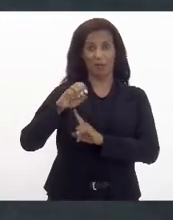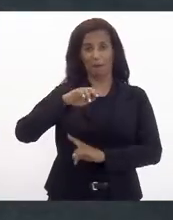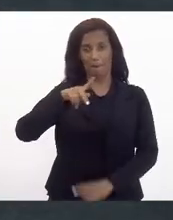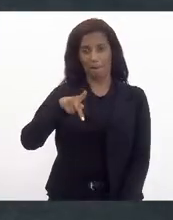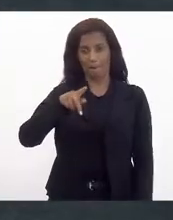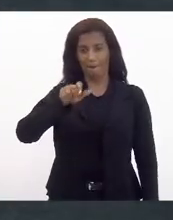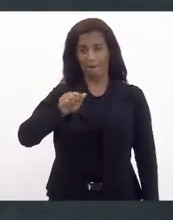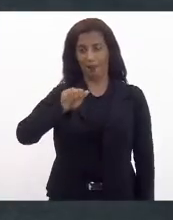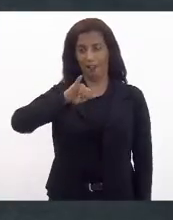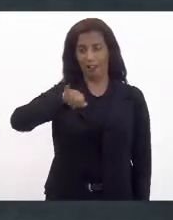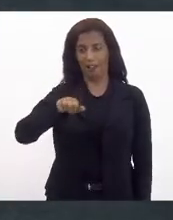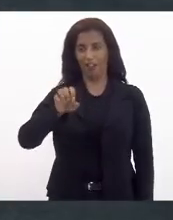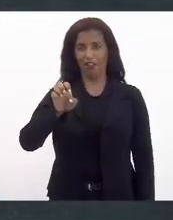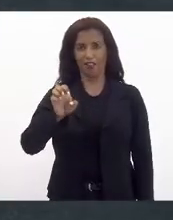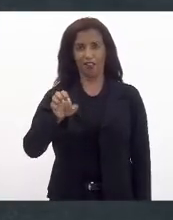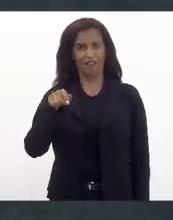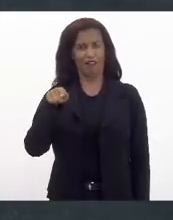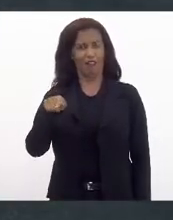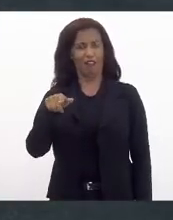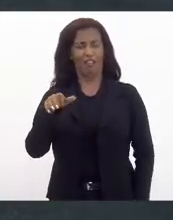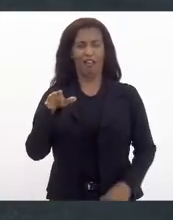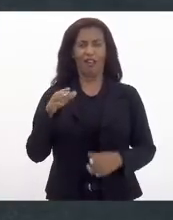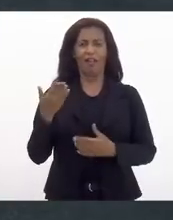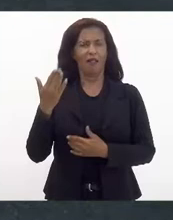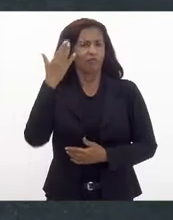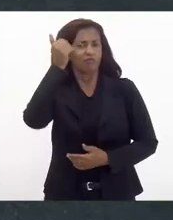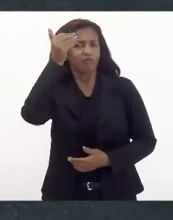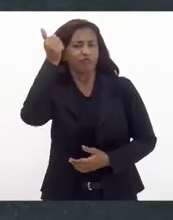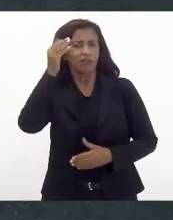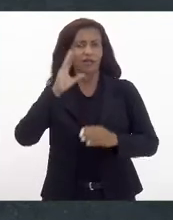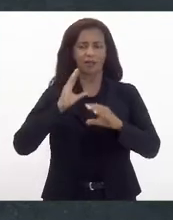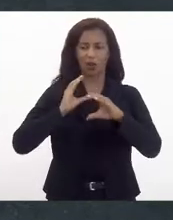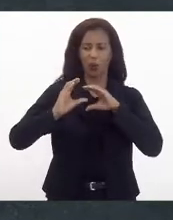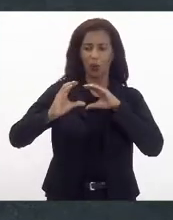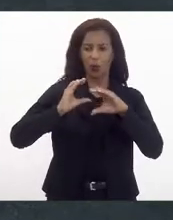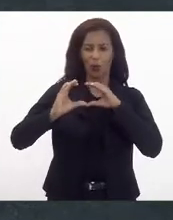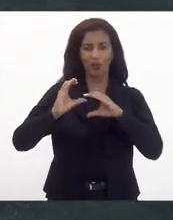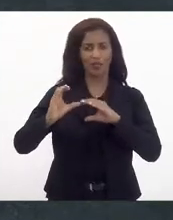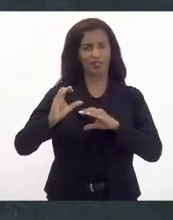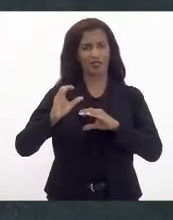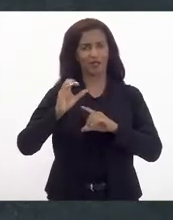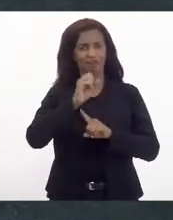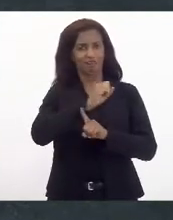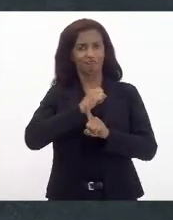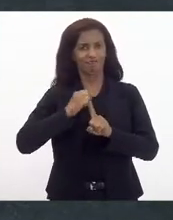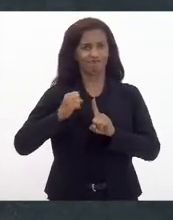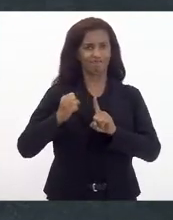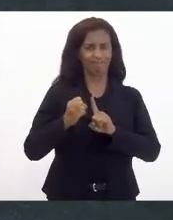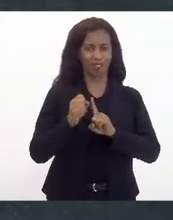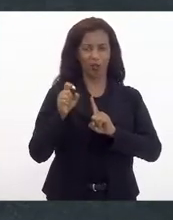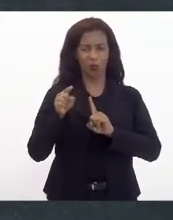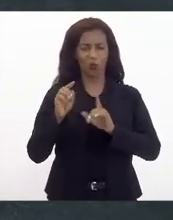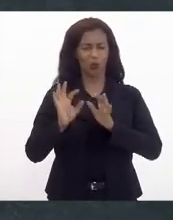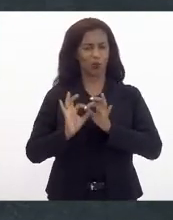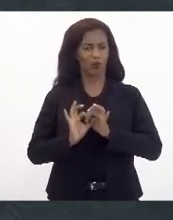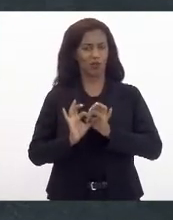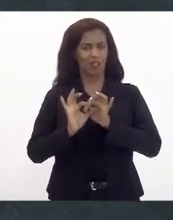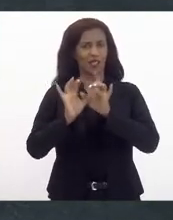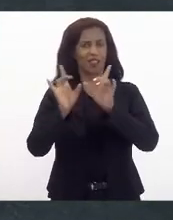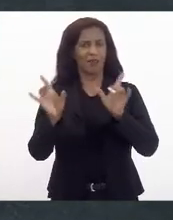ilustre da área de comunicação da nossa sociedade um Democrata